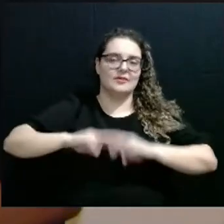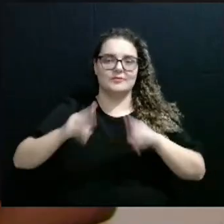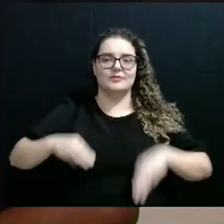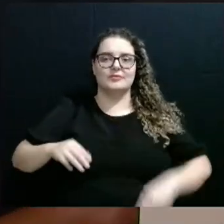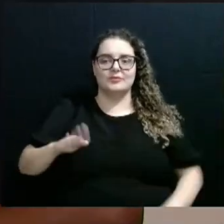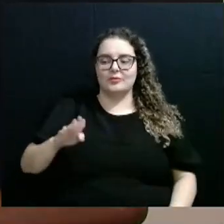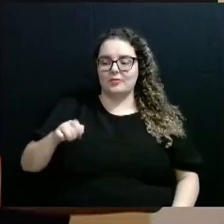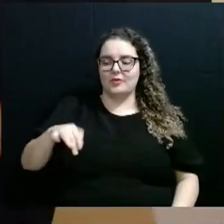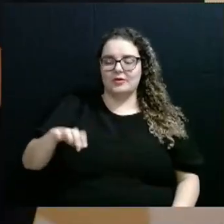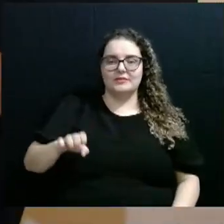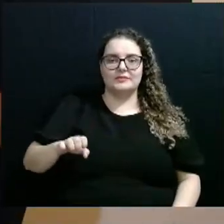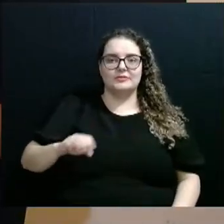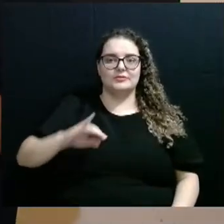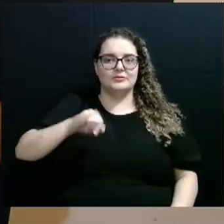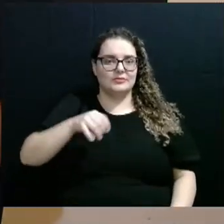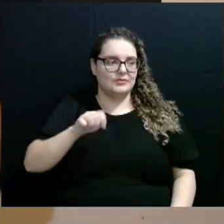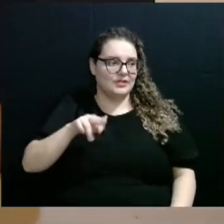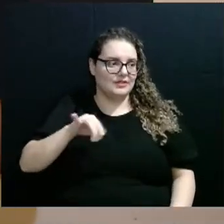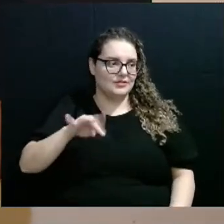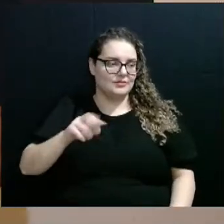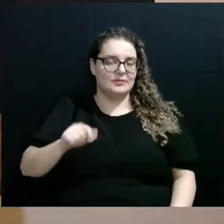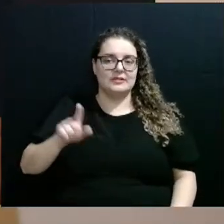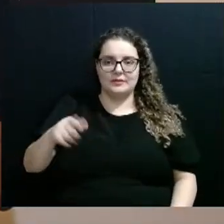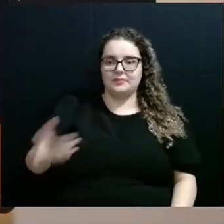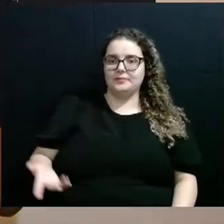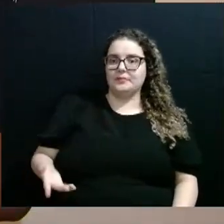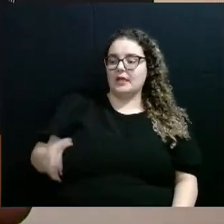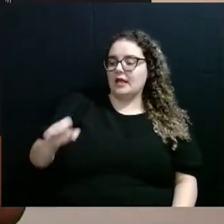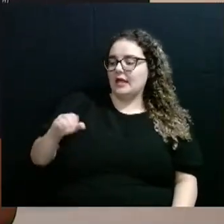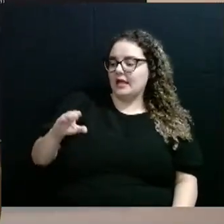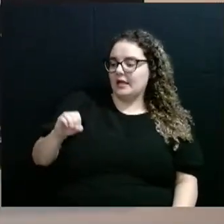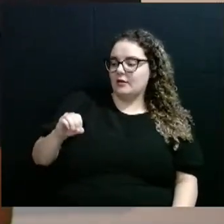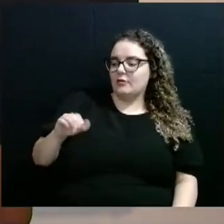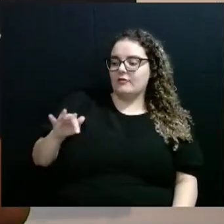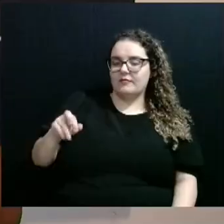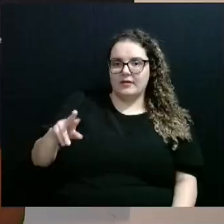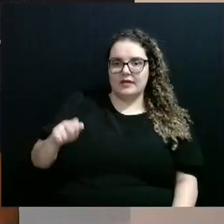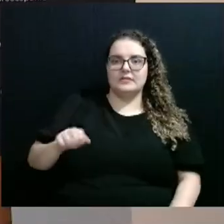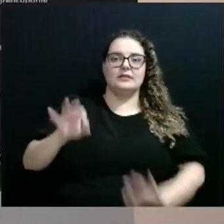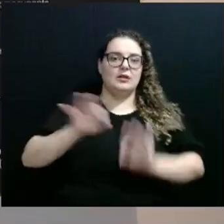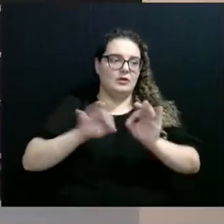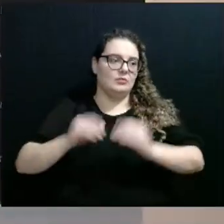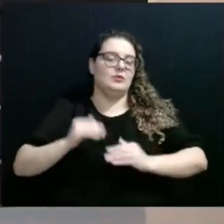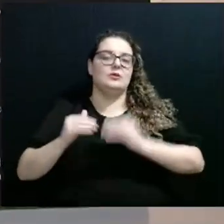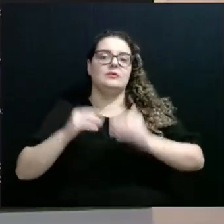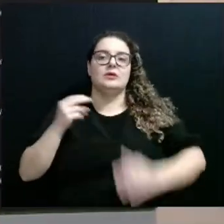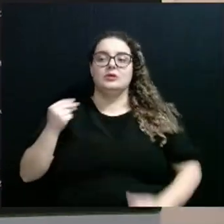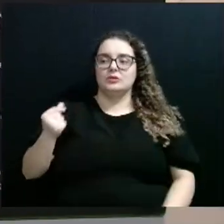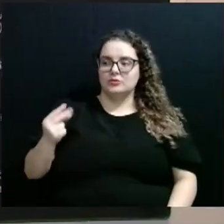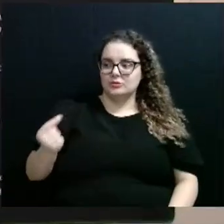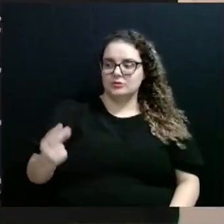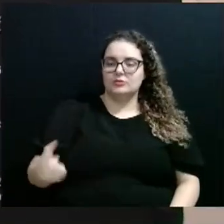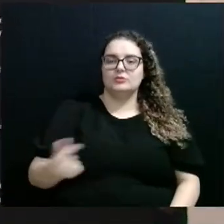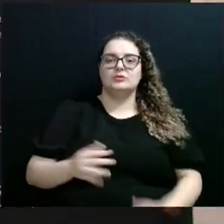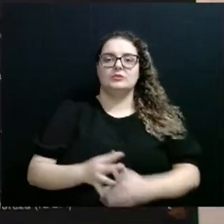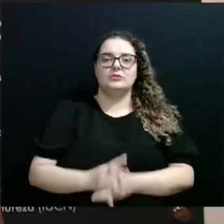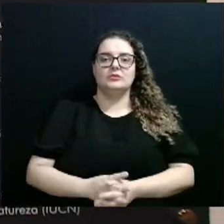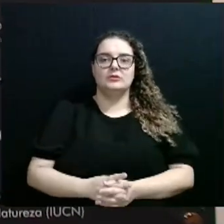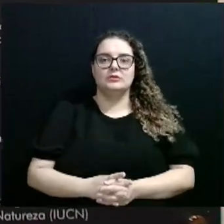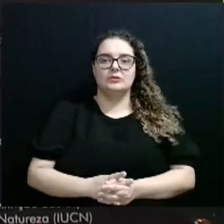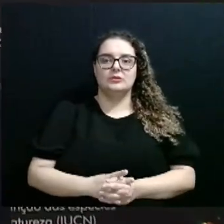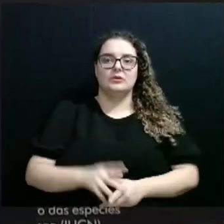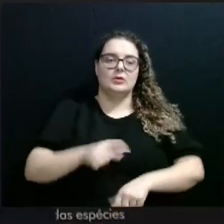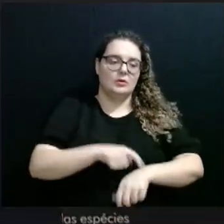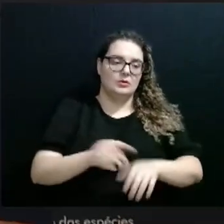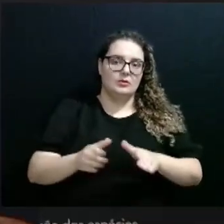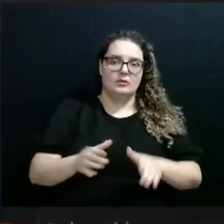Bruno. Isso, a Ecoférias ela é um projeto que a gente desenvolve há bastante tempo. Aí durante um período teve um hiato, né, por